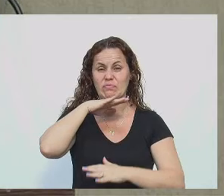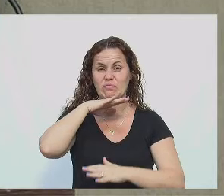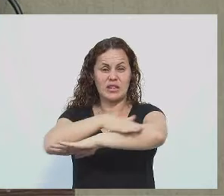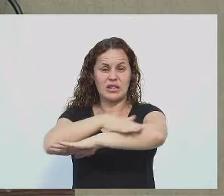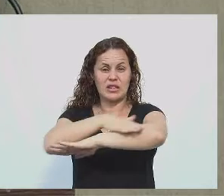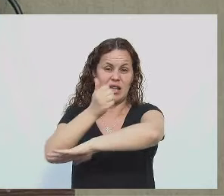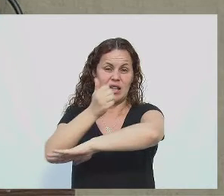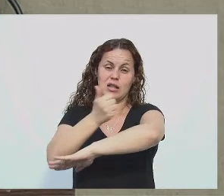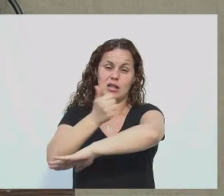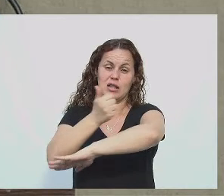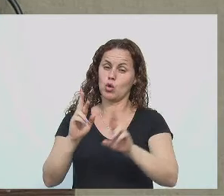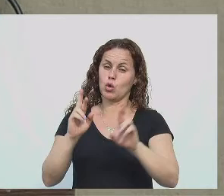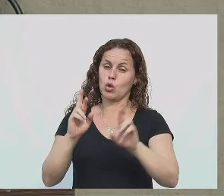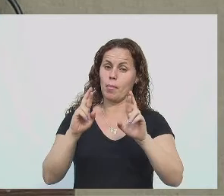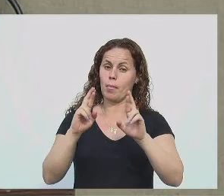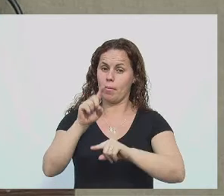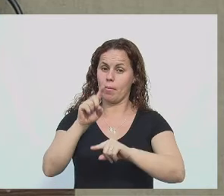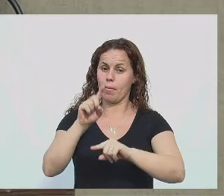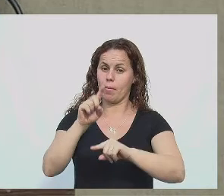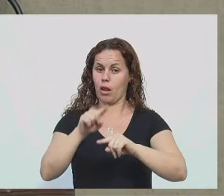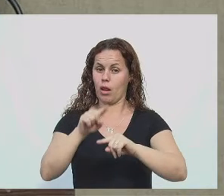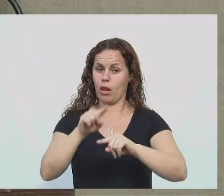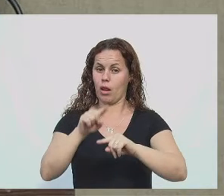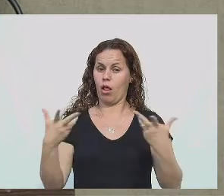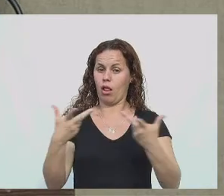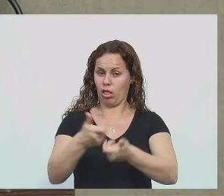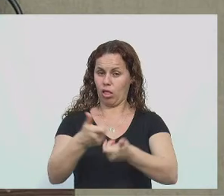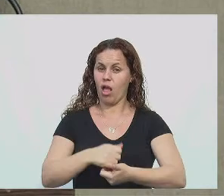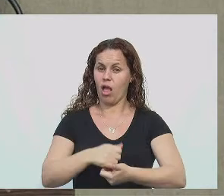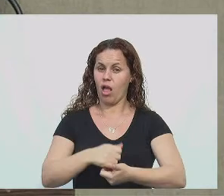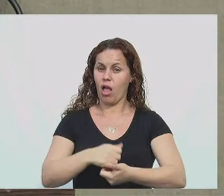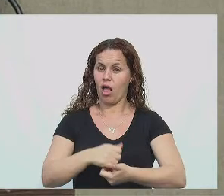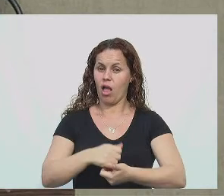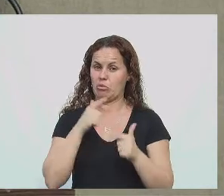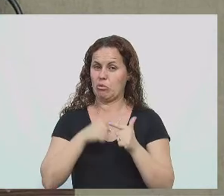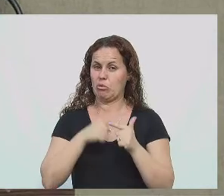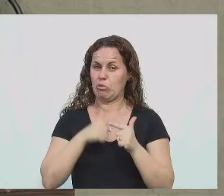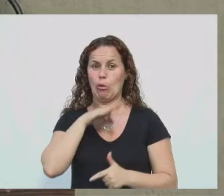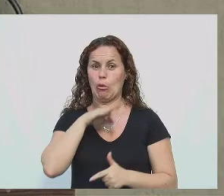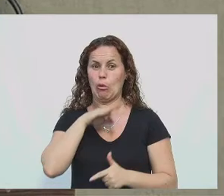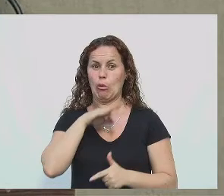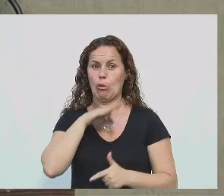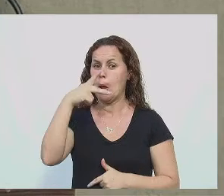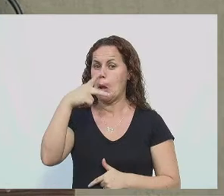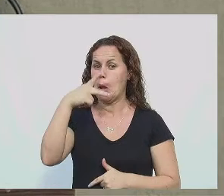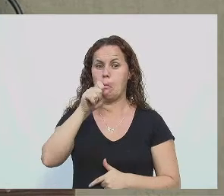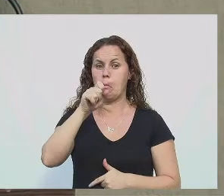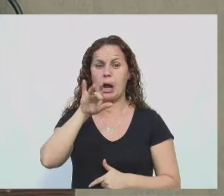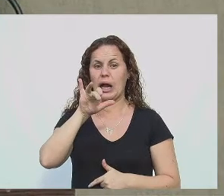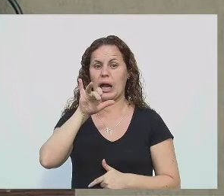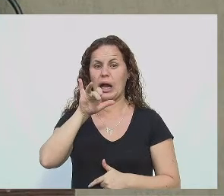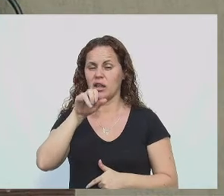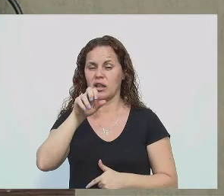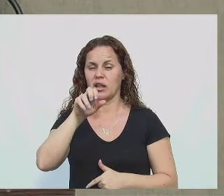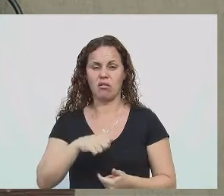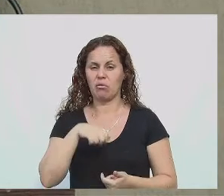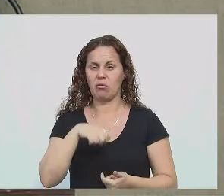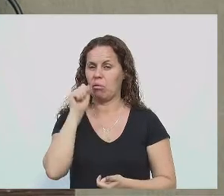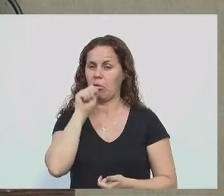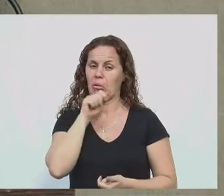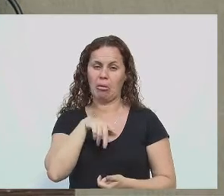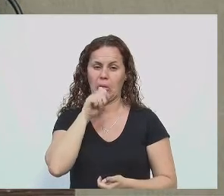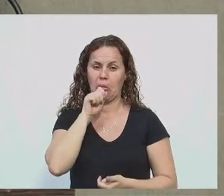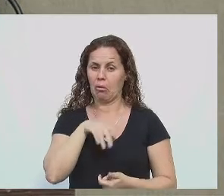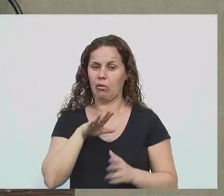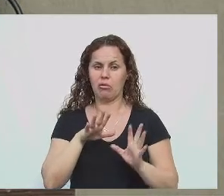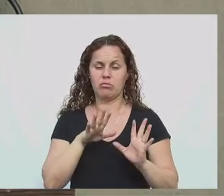que agora eles coloquem ali um material de qualidade, vereador Sérgio, né? Porque, de qualquer forma, a representação já foi encaminhada